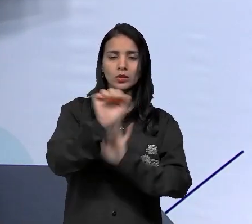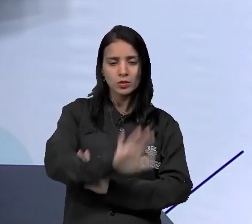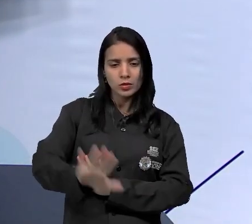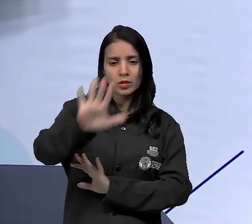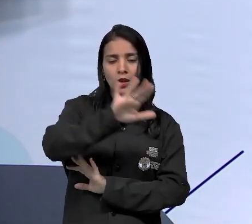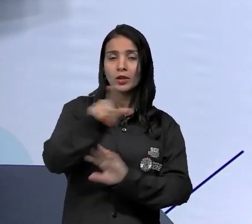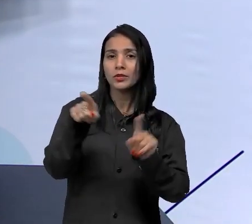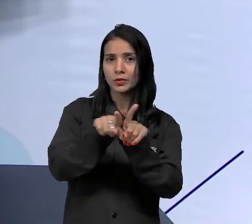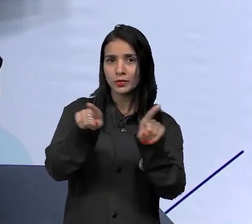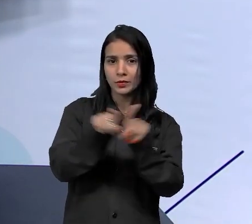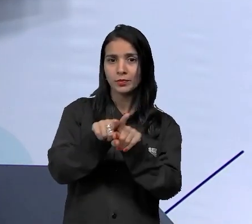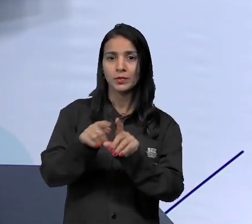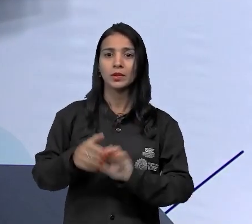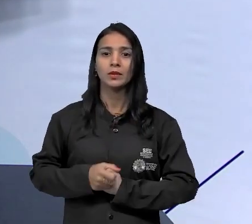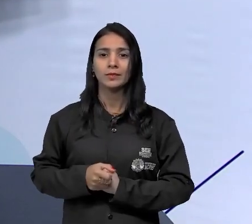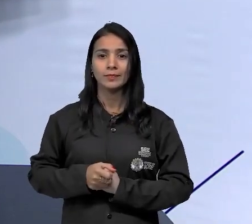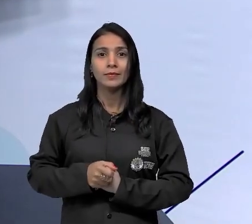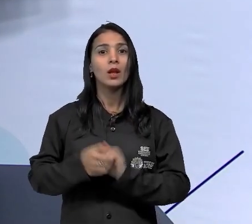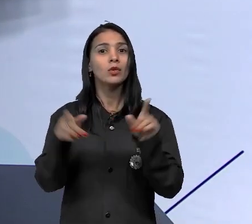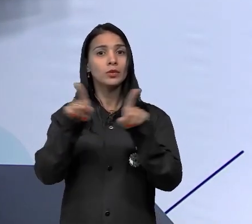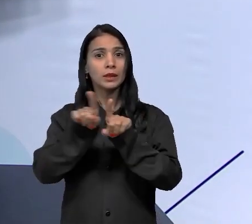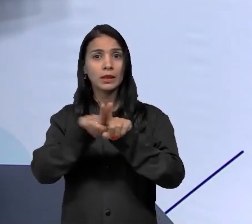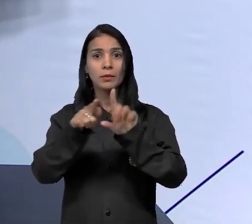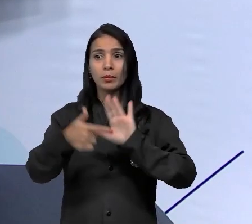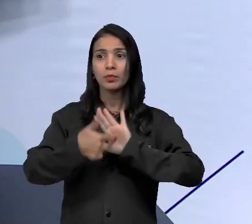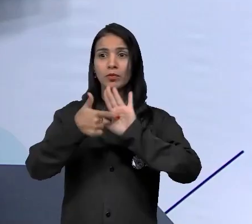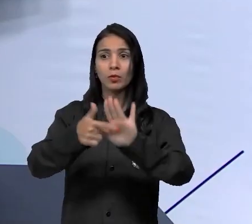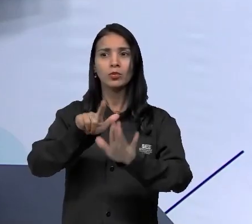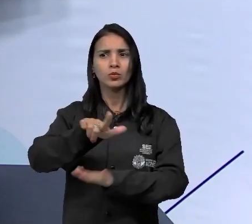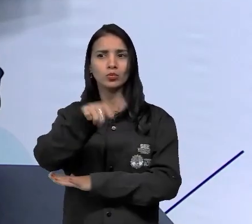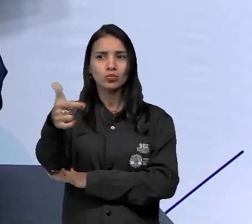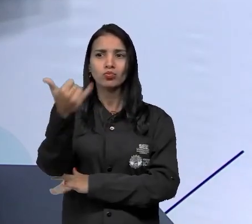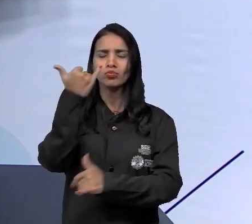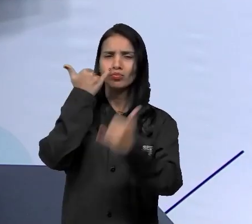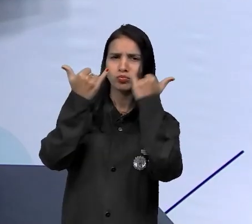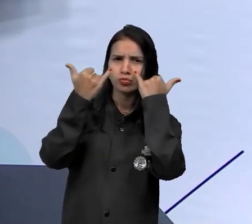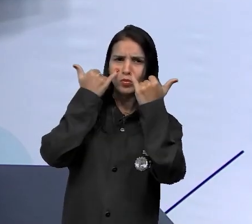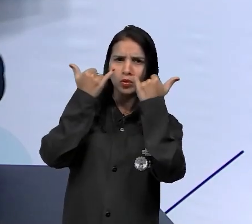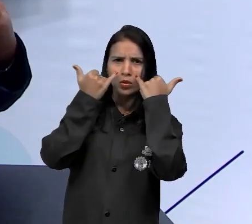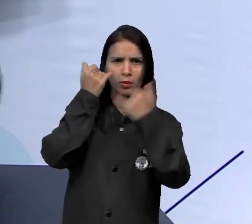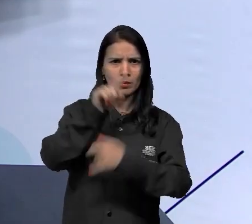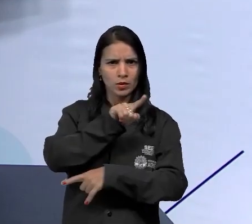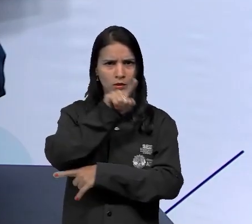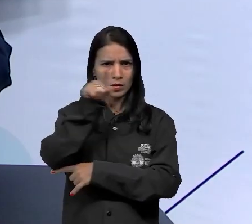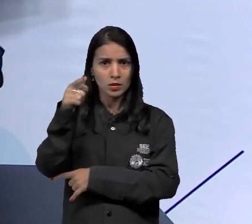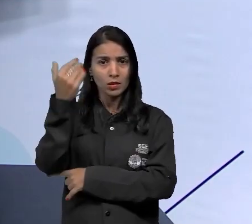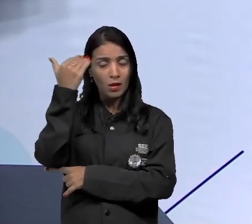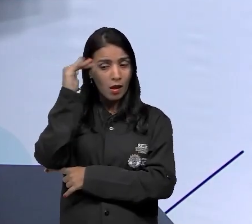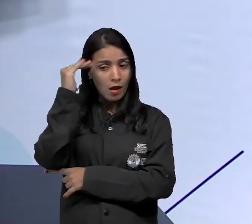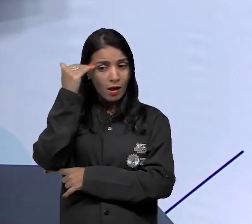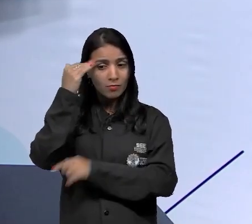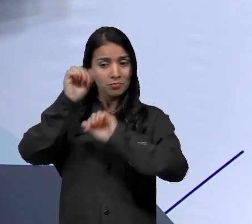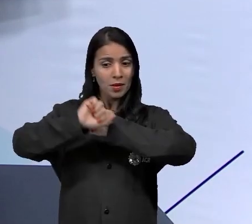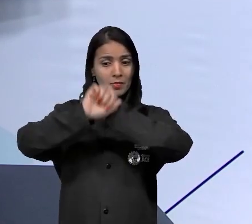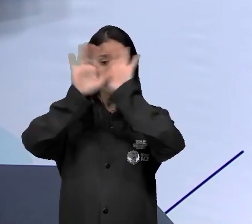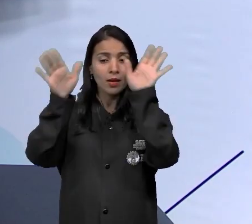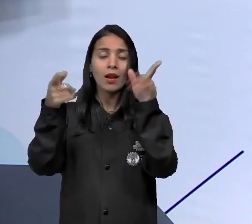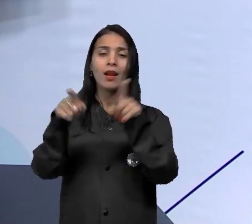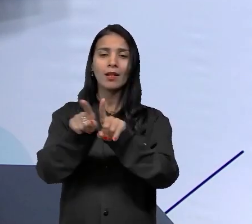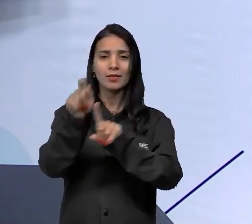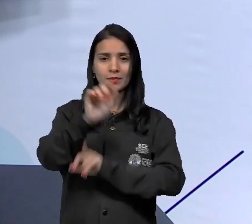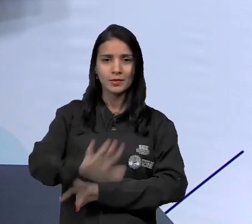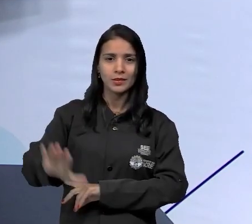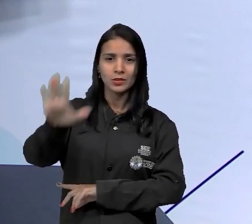Eu trouxe aqui mais informações para a gente entender cada um desses biomas de forma geral e eu